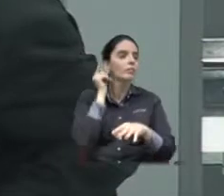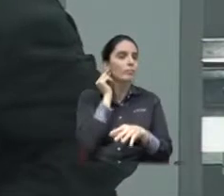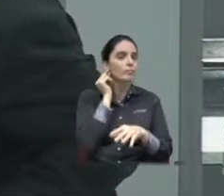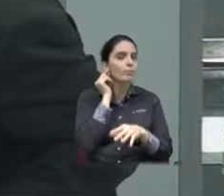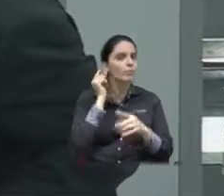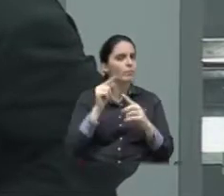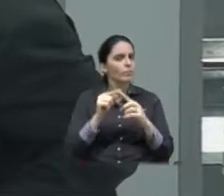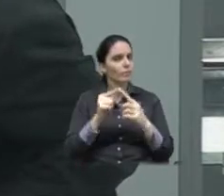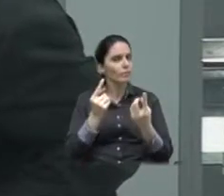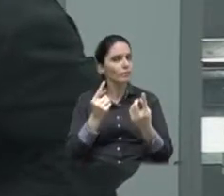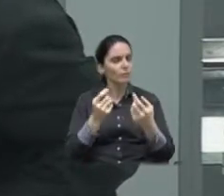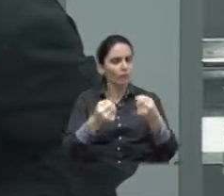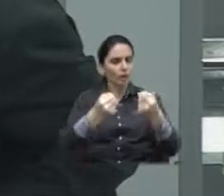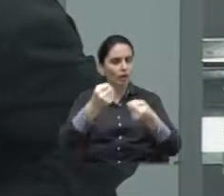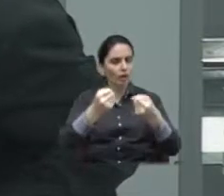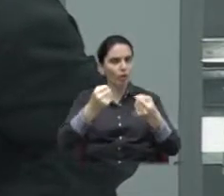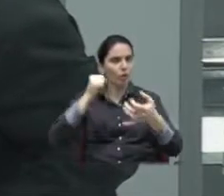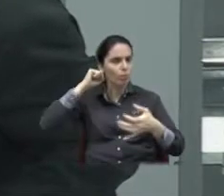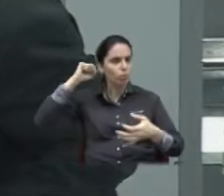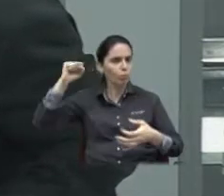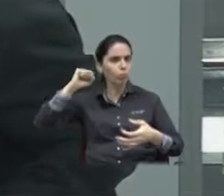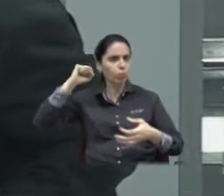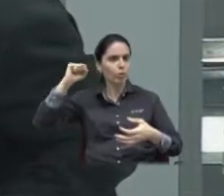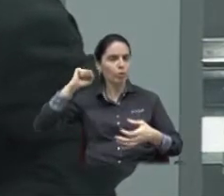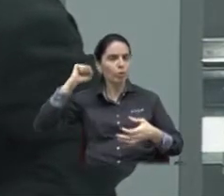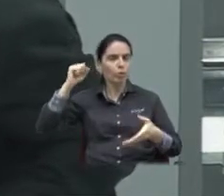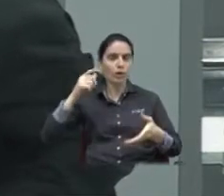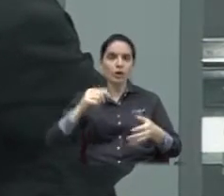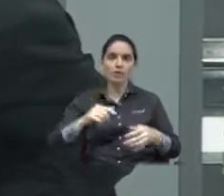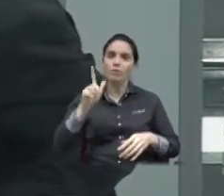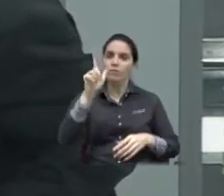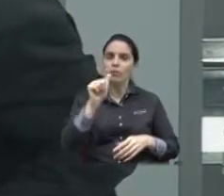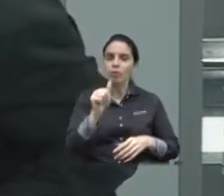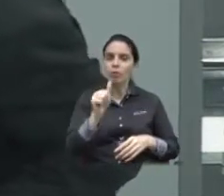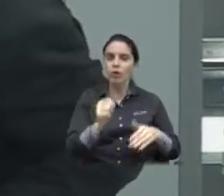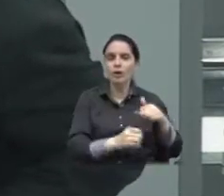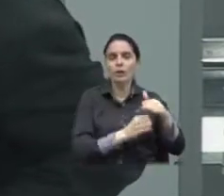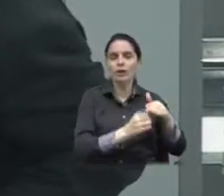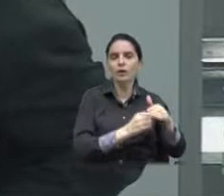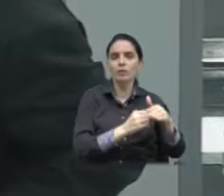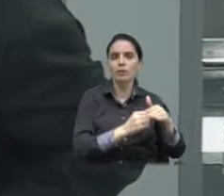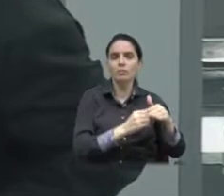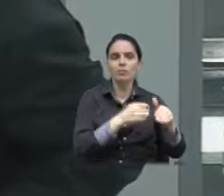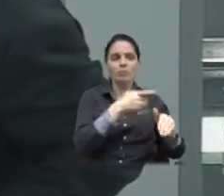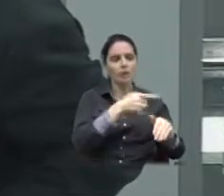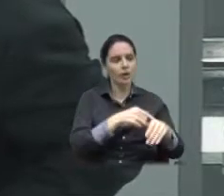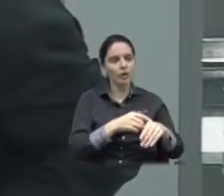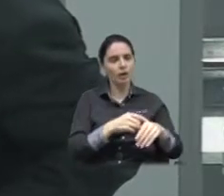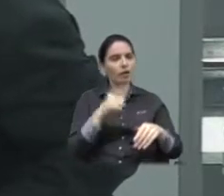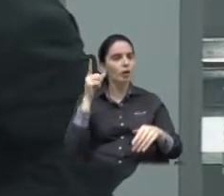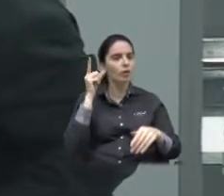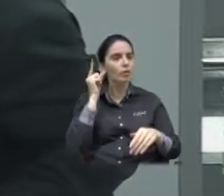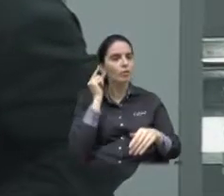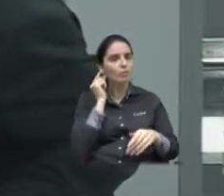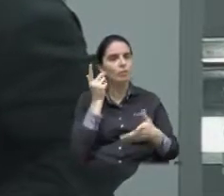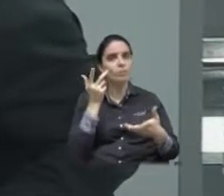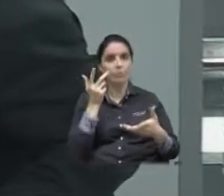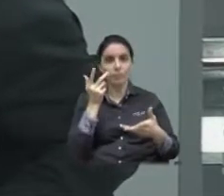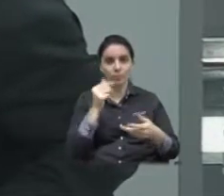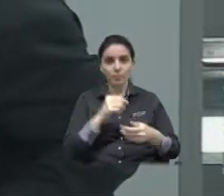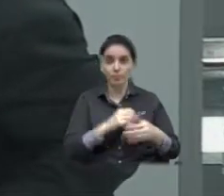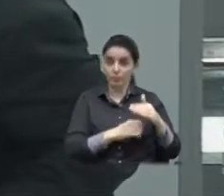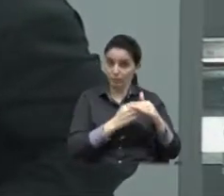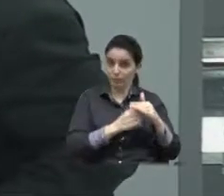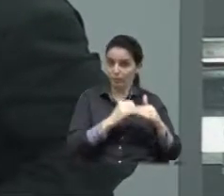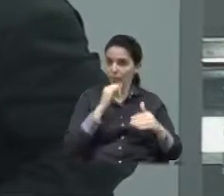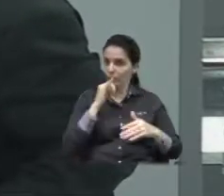Eu, como médico perito, fiz muito disso, né? Você trabalhava, você recebia, aí a empresa ainda julgava a seguinte colocação,